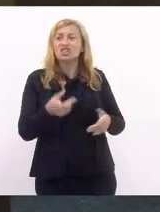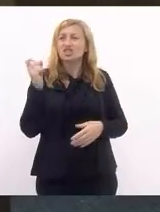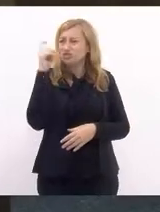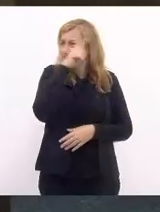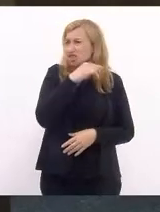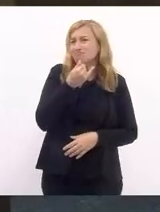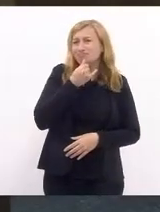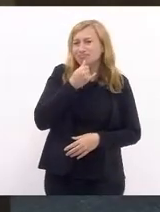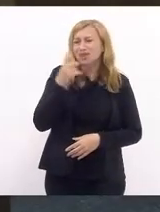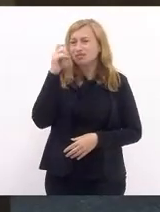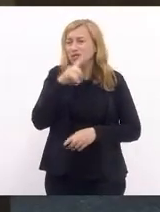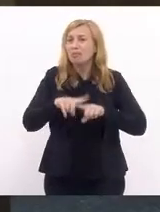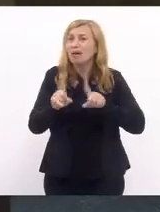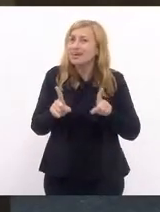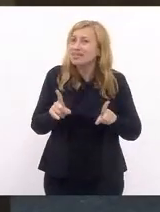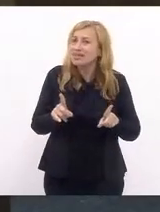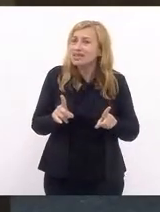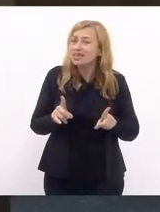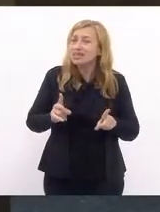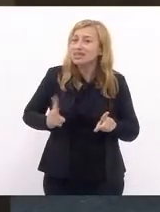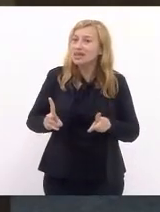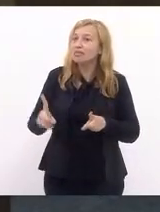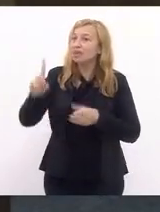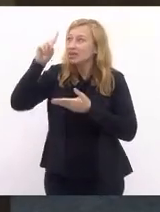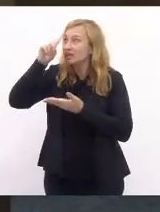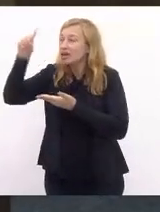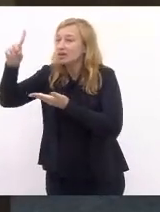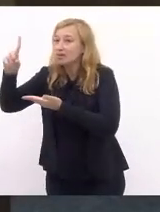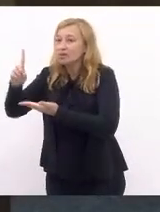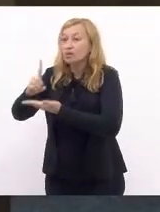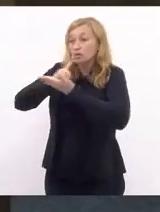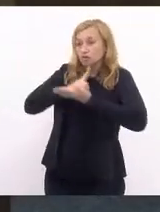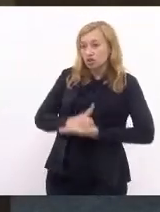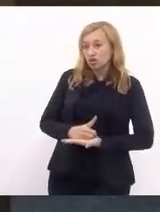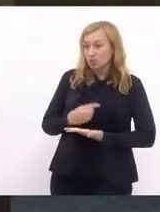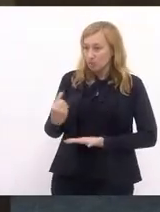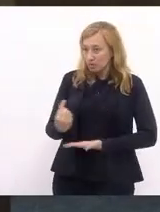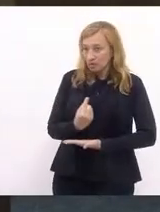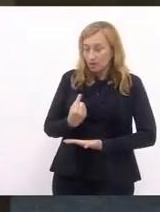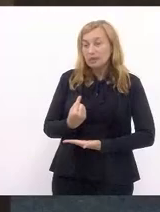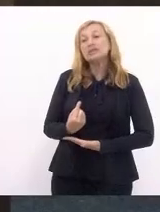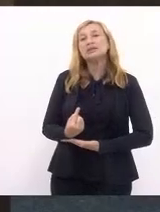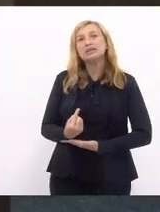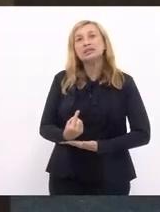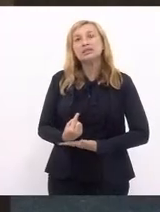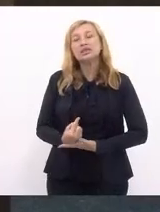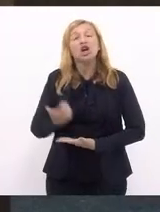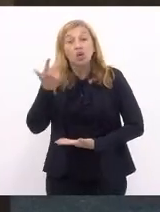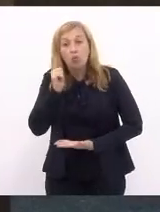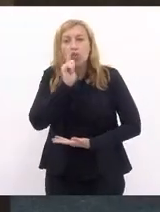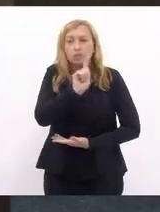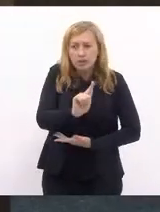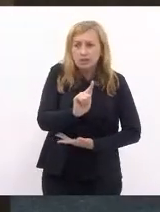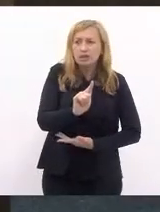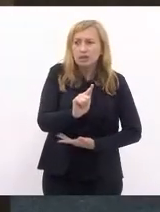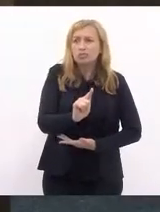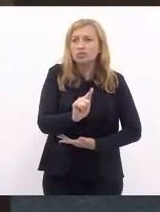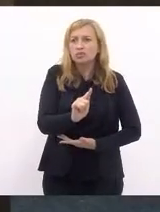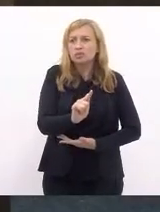muita tristeza muita dificuldade mas sempre Deus nos amparou e nós conseguimos